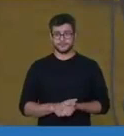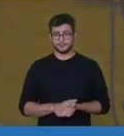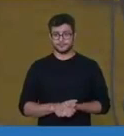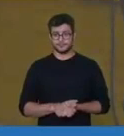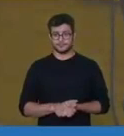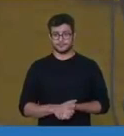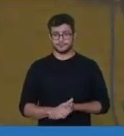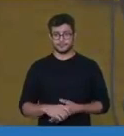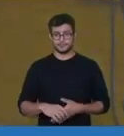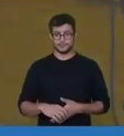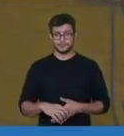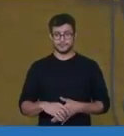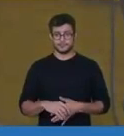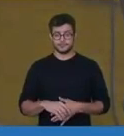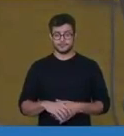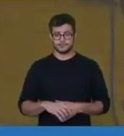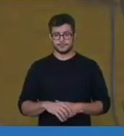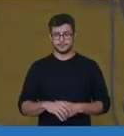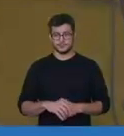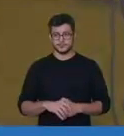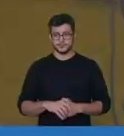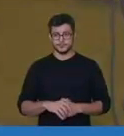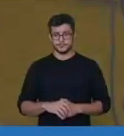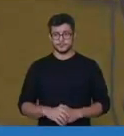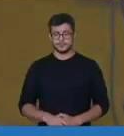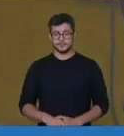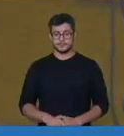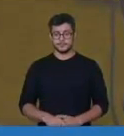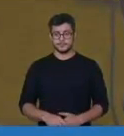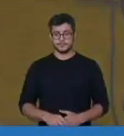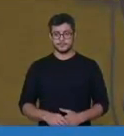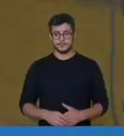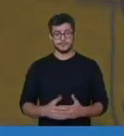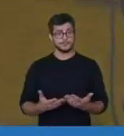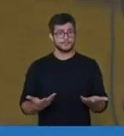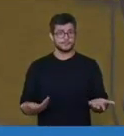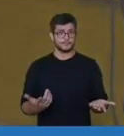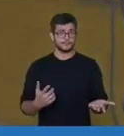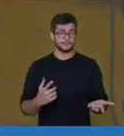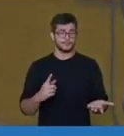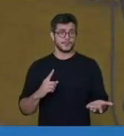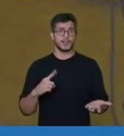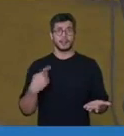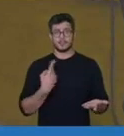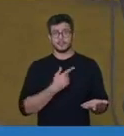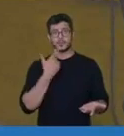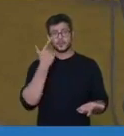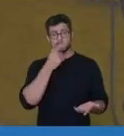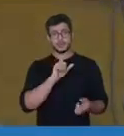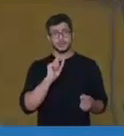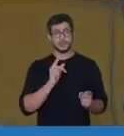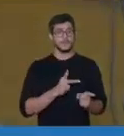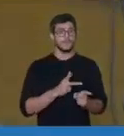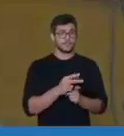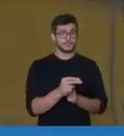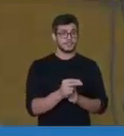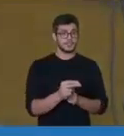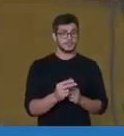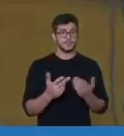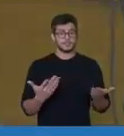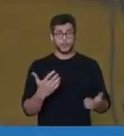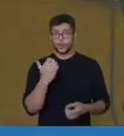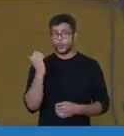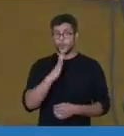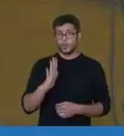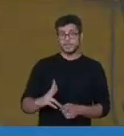reconstruções, né, de vários programas que foram destruídos em outra época, e vencemos. Vencemos no sentido que venceu, foi o diálogo, o Brasil venceu,